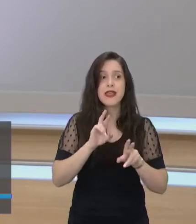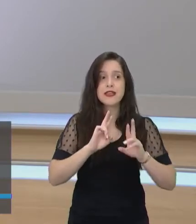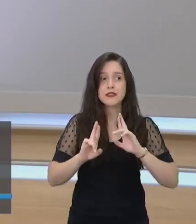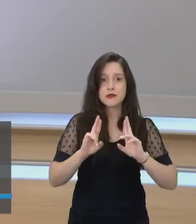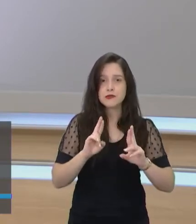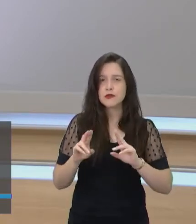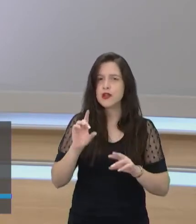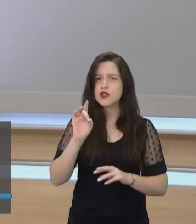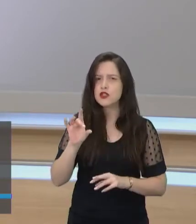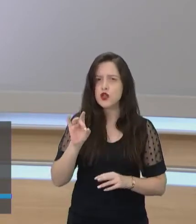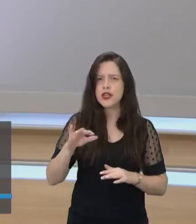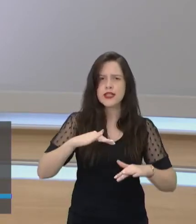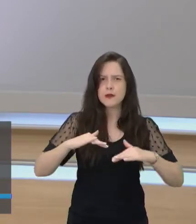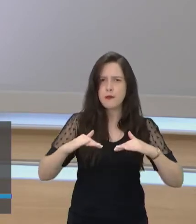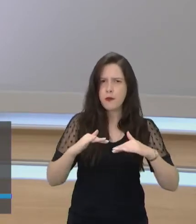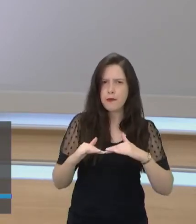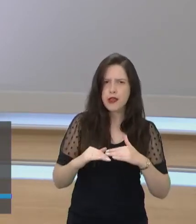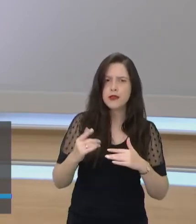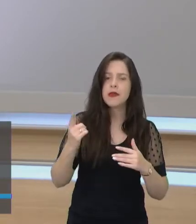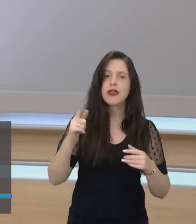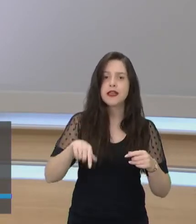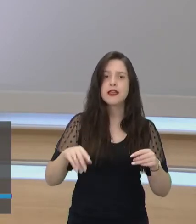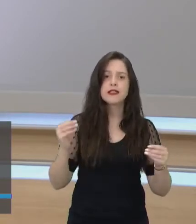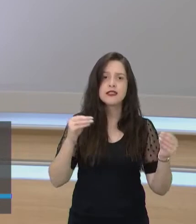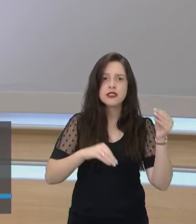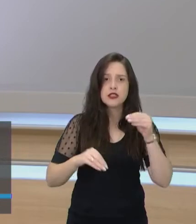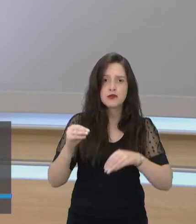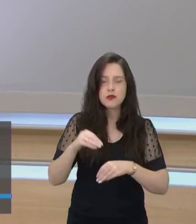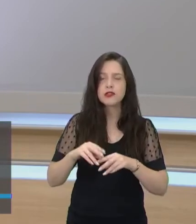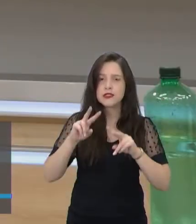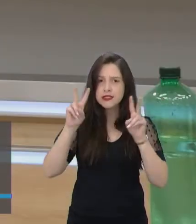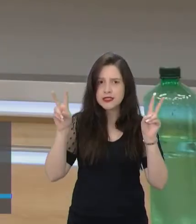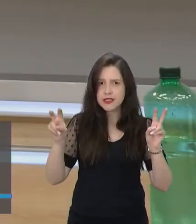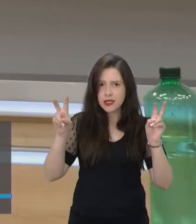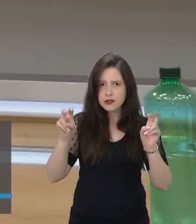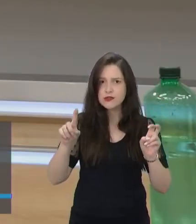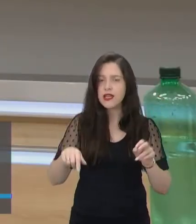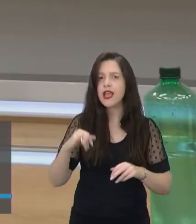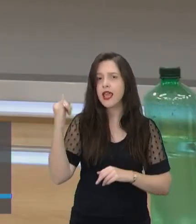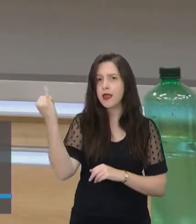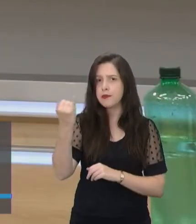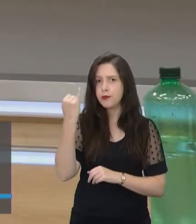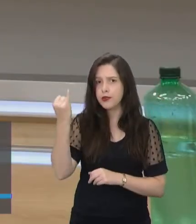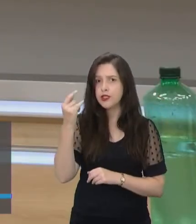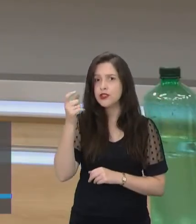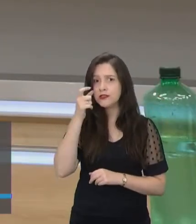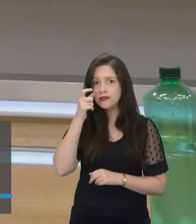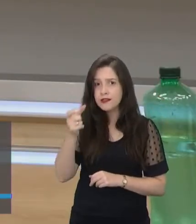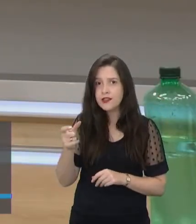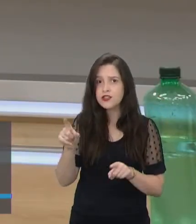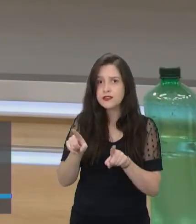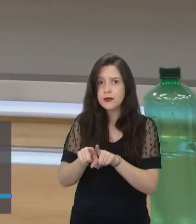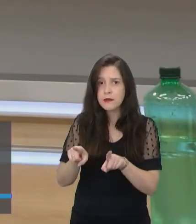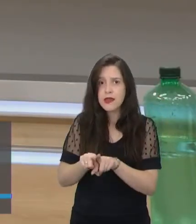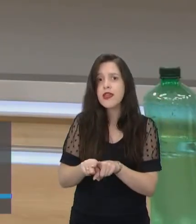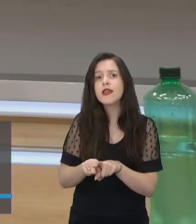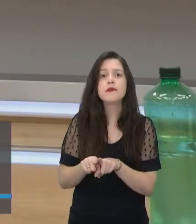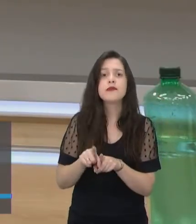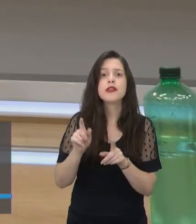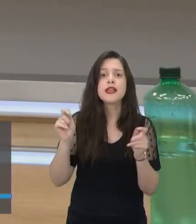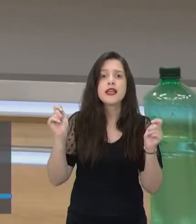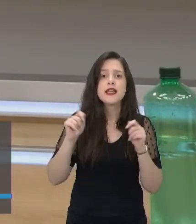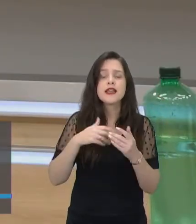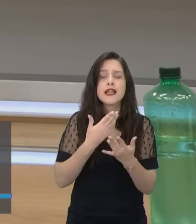não só nesse momento, a gente também desenvolva, né, esses assuntos. E é sempre importante também, eu acho que até ressaltar que agora que a gente já teve várias